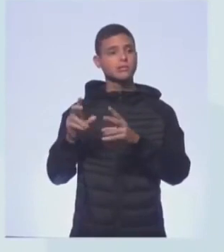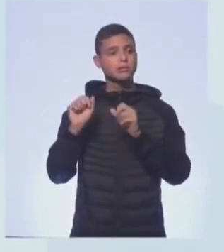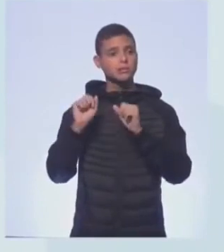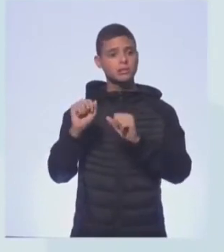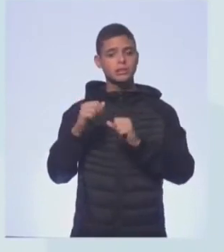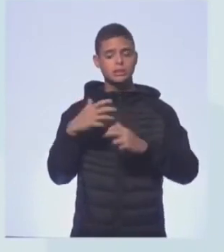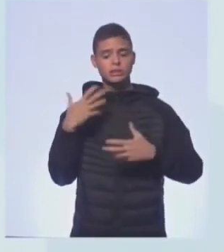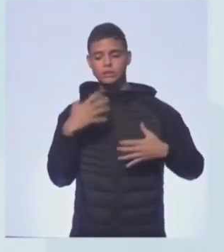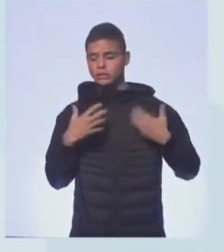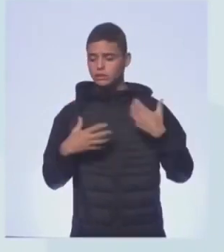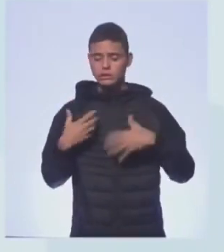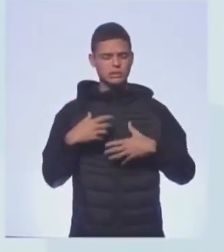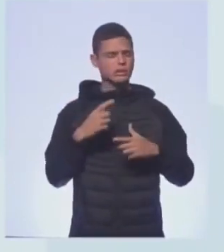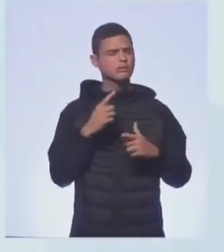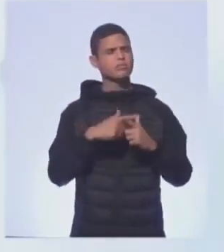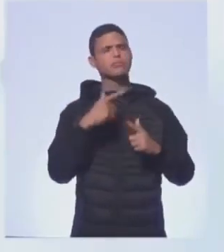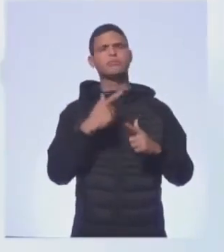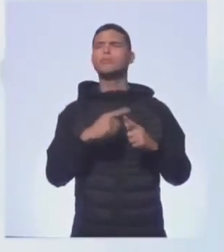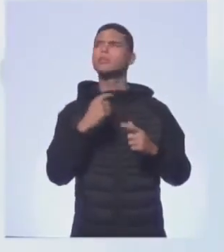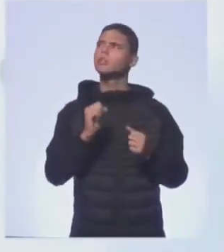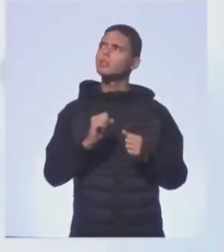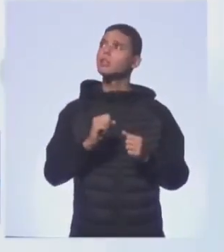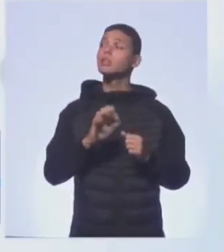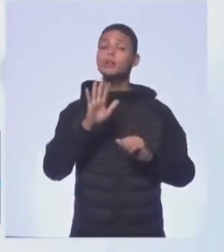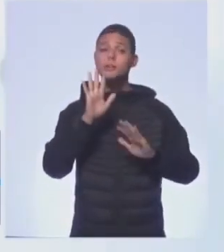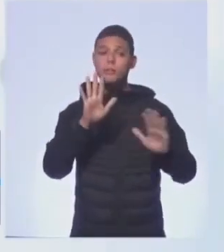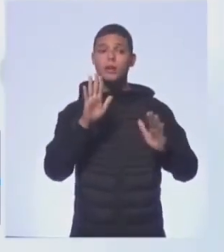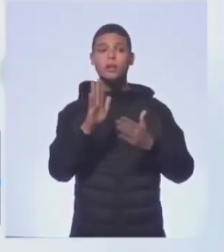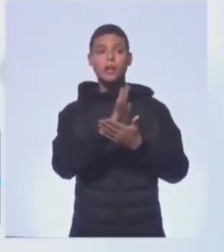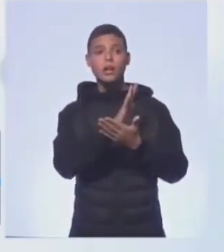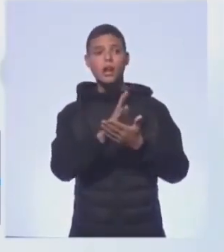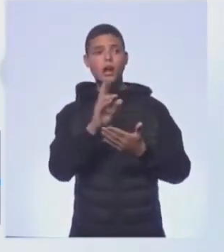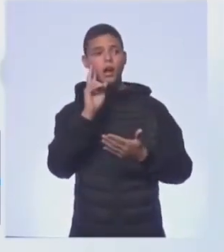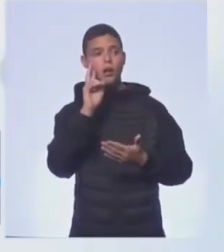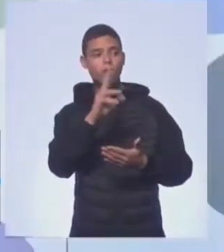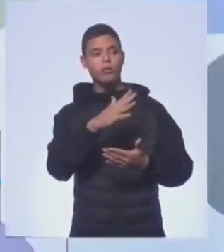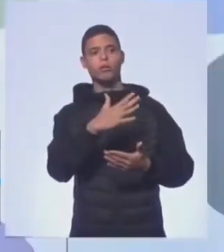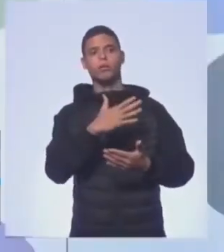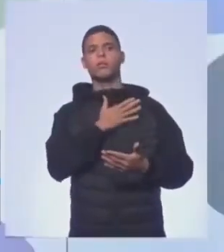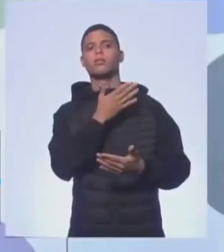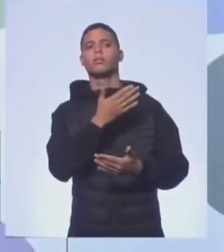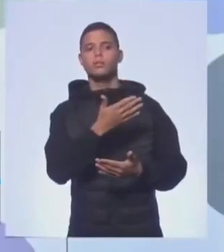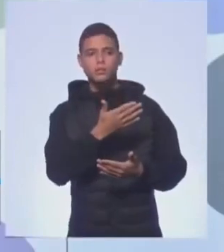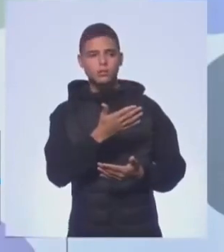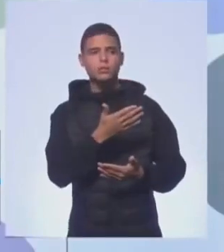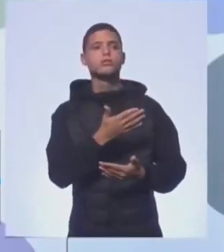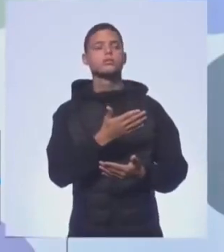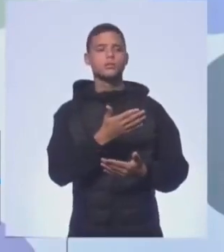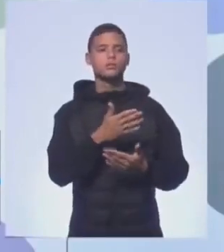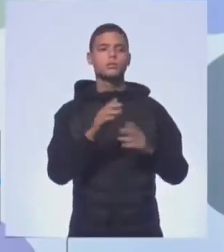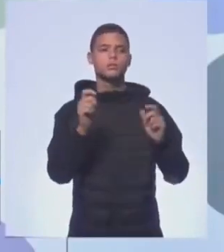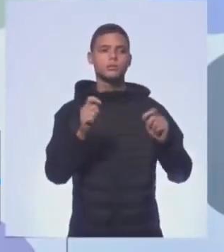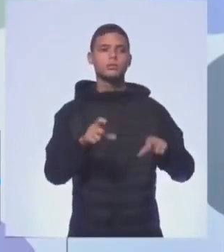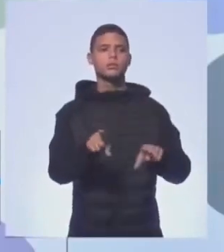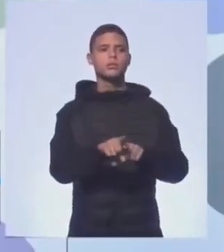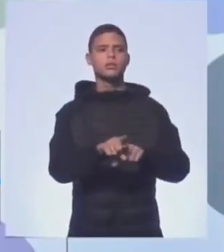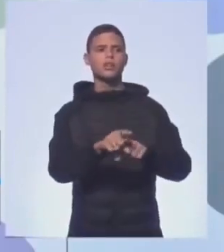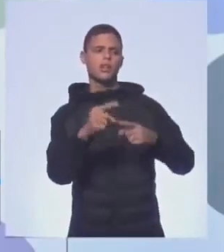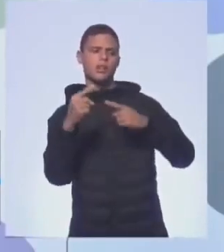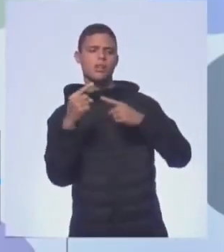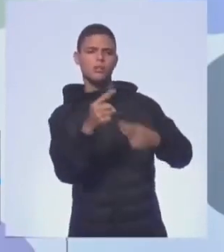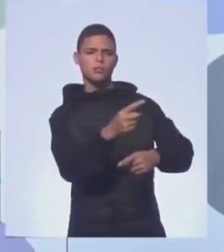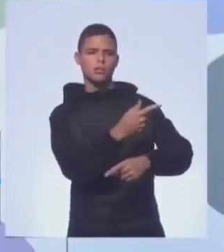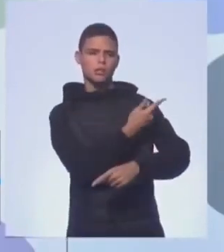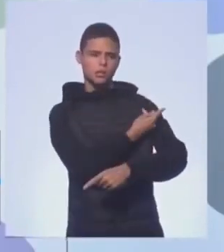geraria questionamento. Mas para os leitores mais leigos, já impacta, né? Isso daí parece alguma coisa contra a vacina, não? Contra a